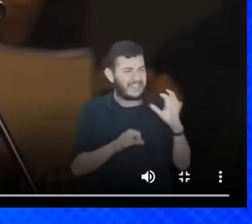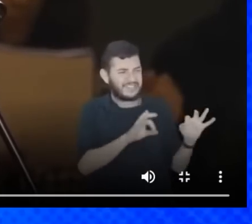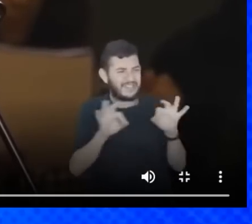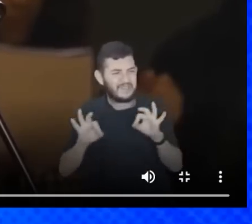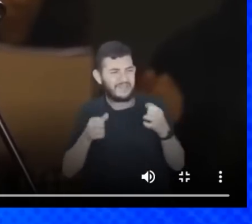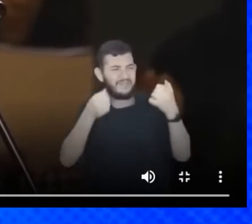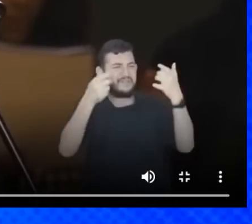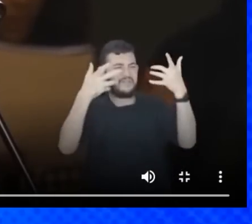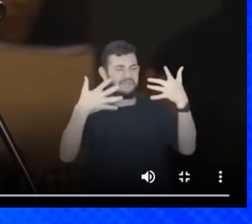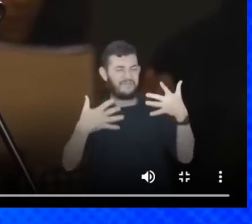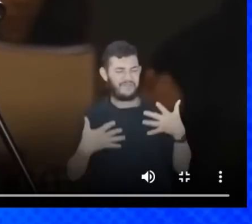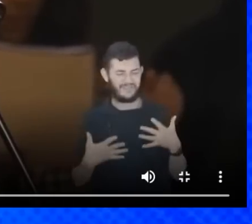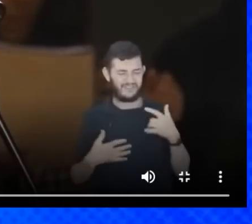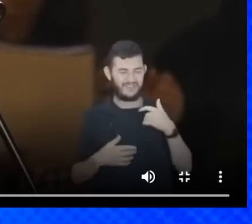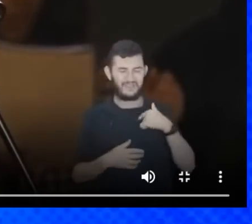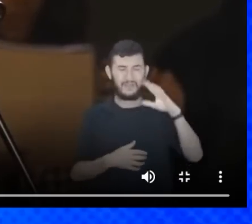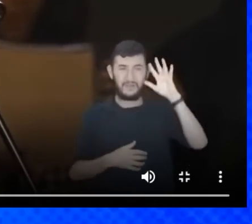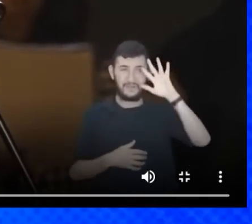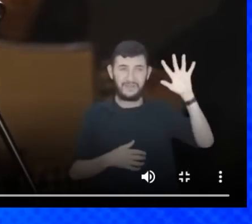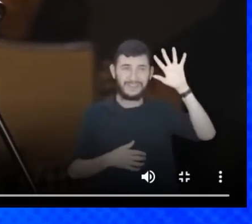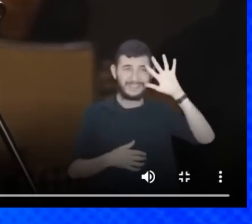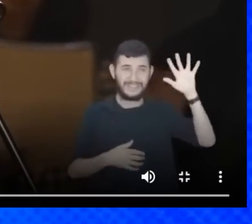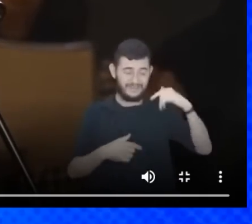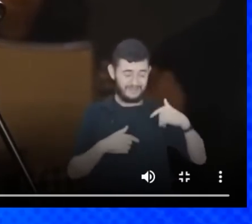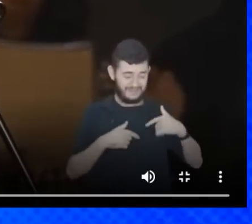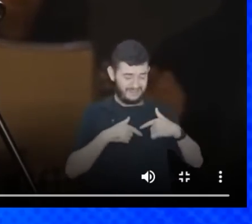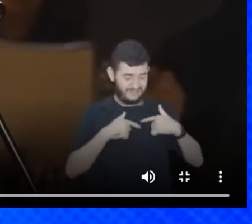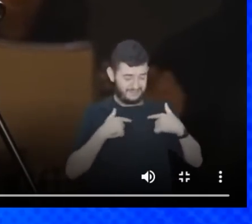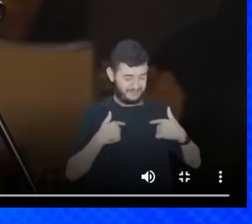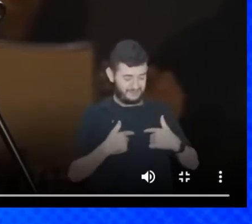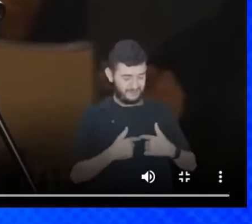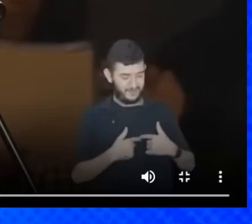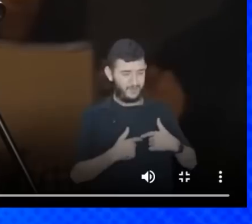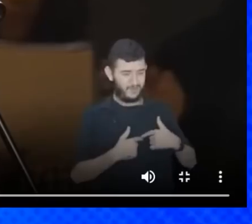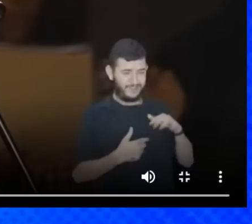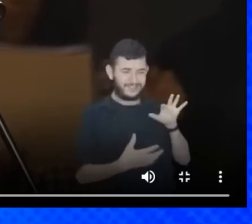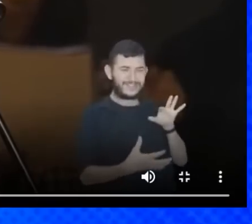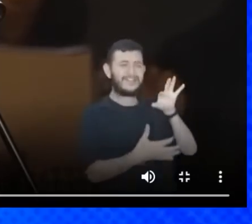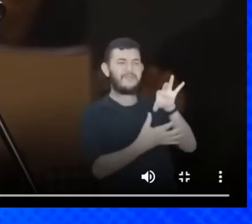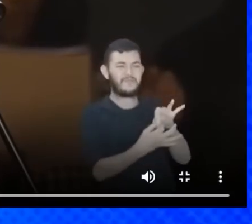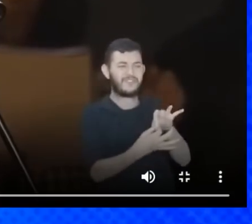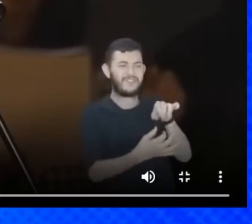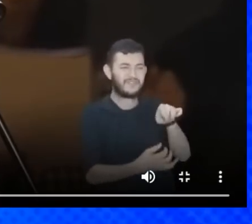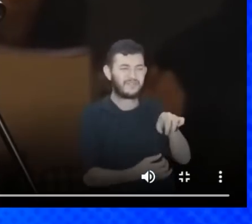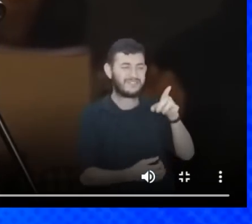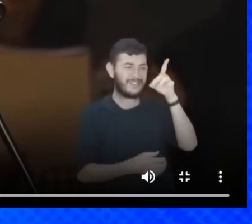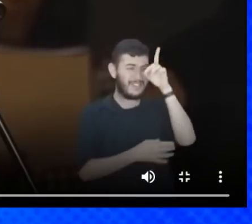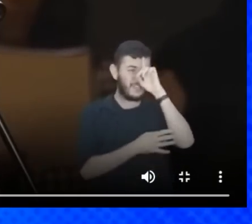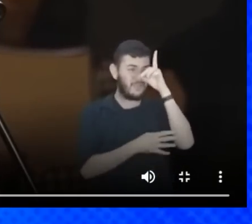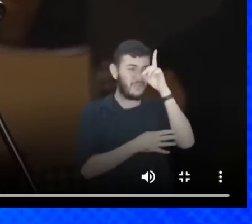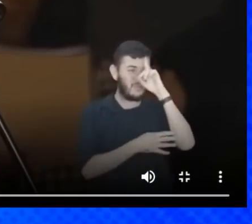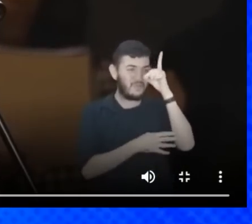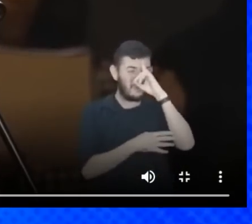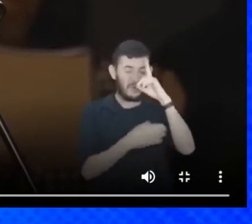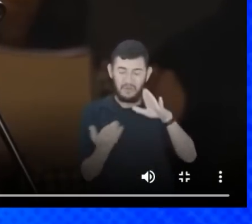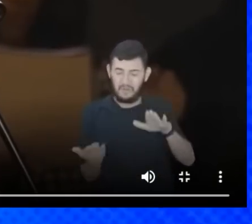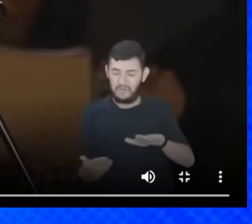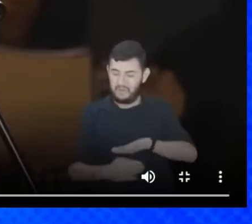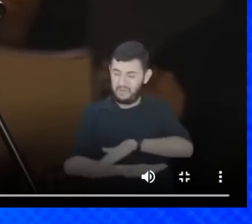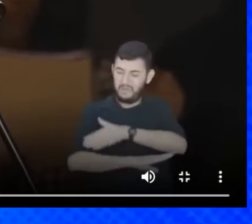e o meu coração está aí nesta sala com você 24 horas por dia, meu amigo.